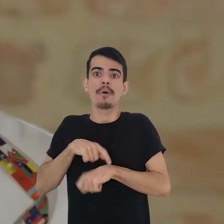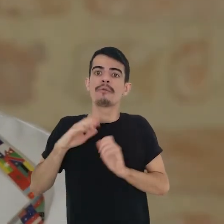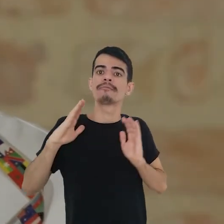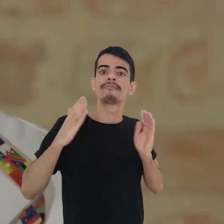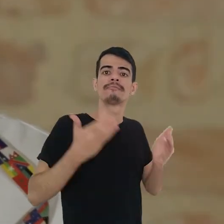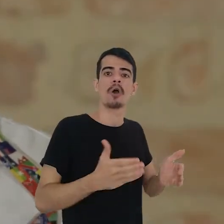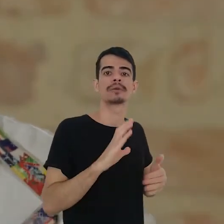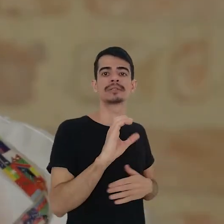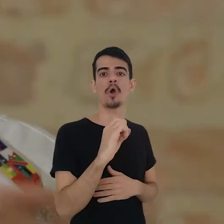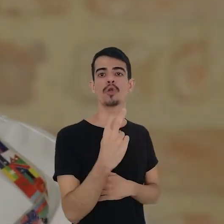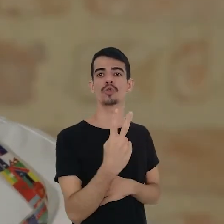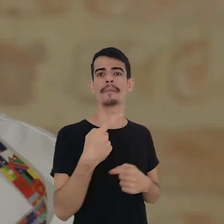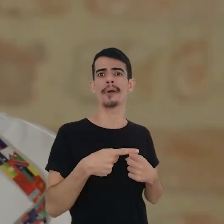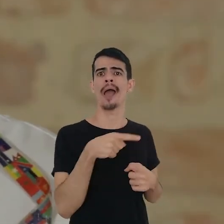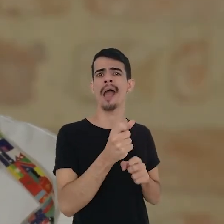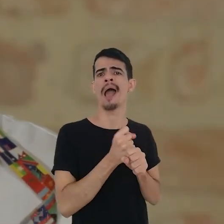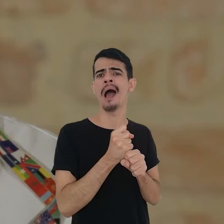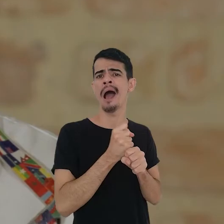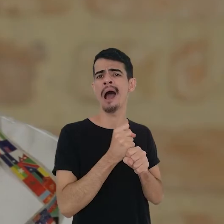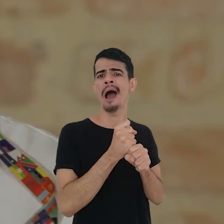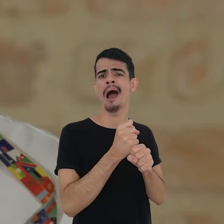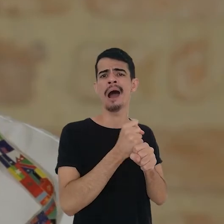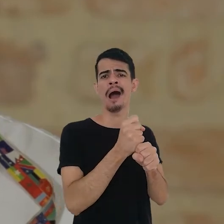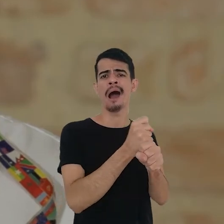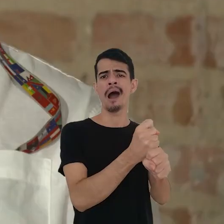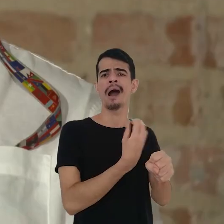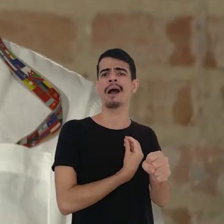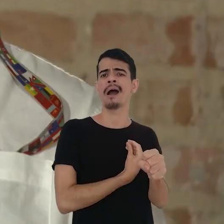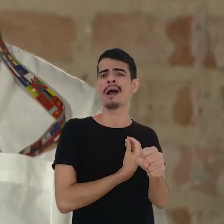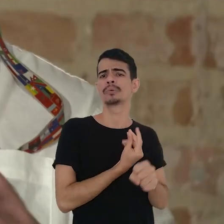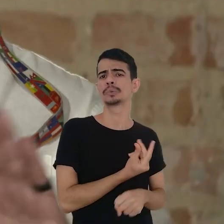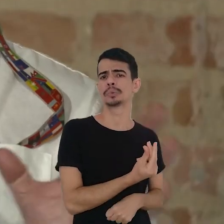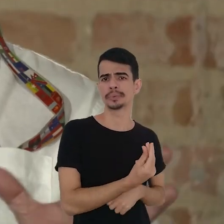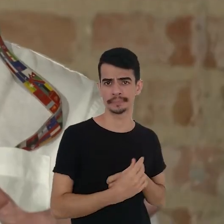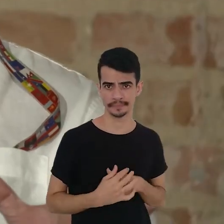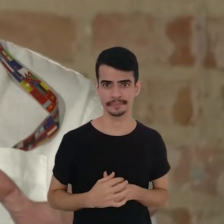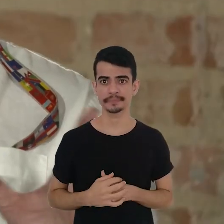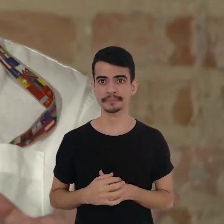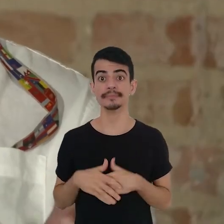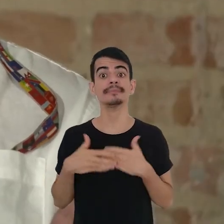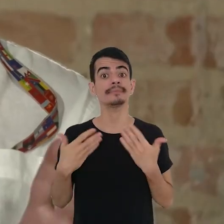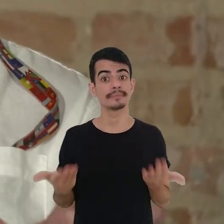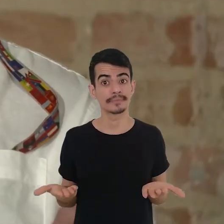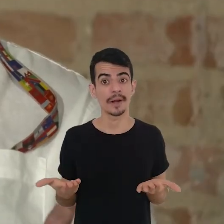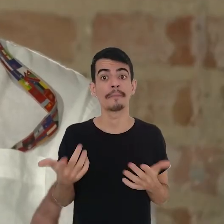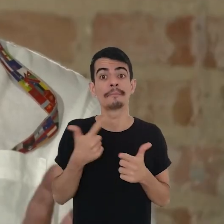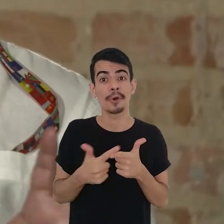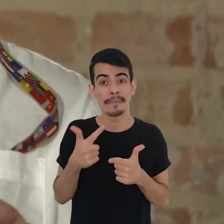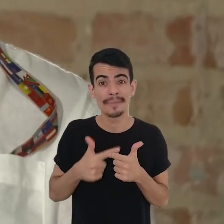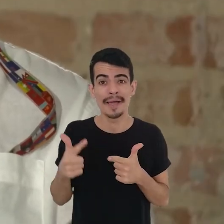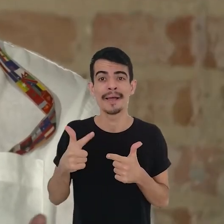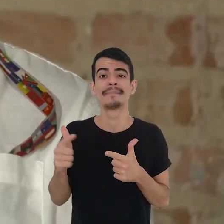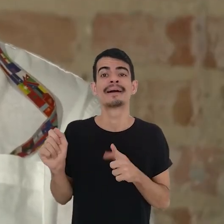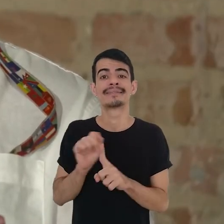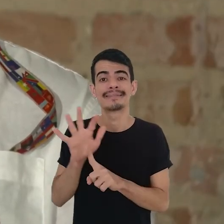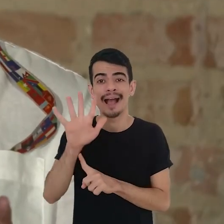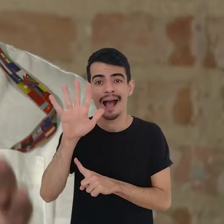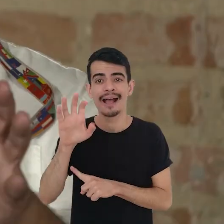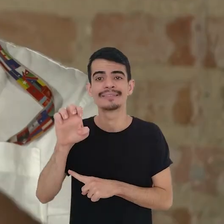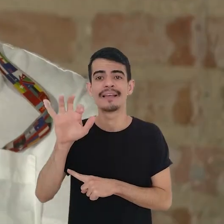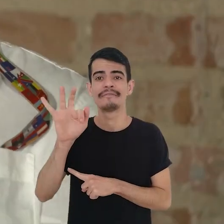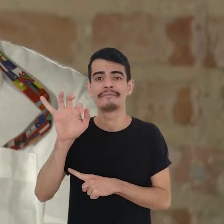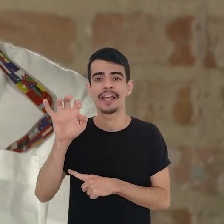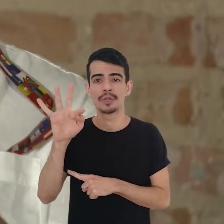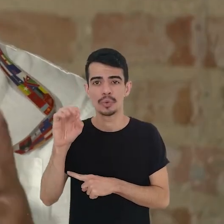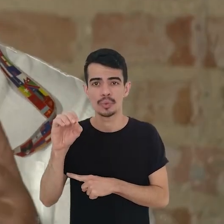questão do CO2, que vai ficar permanente durante muitas décadas. Então, o metano, hoje, o problema do aquecimento global e